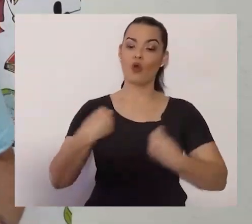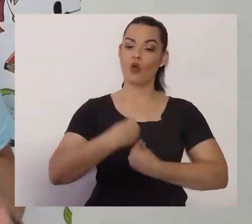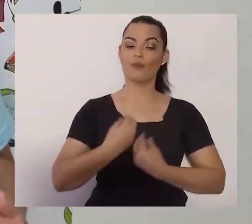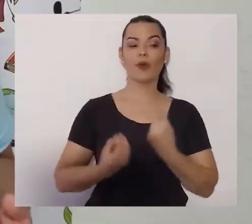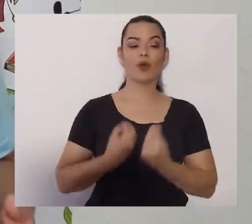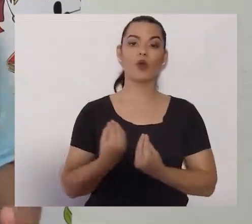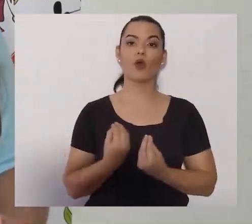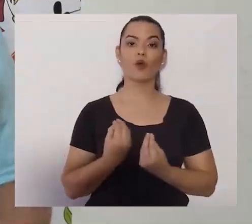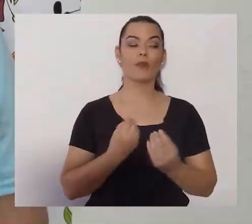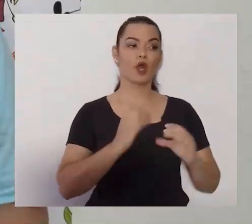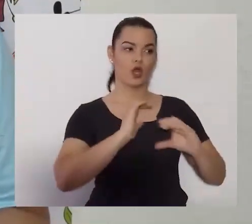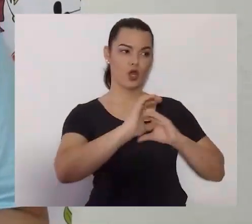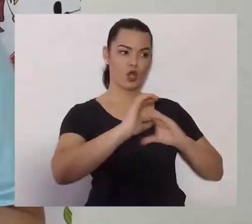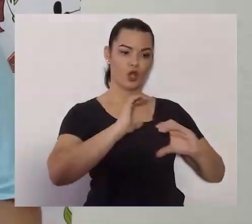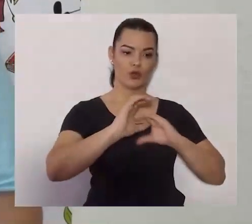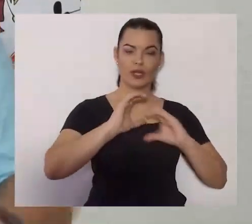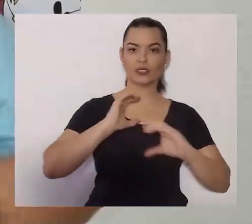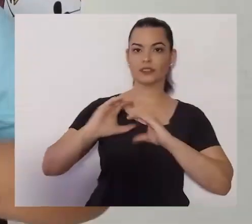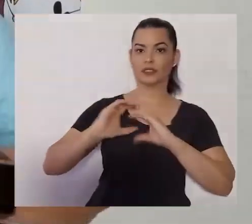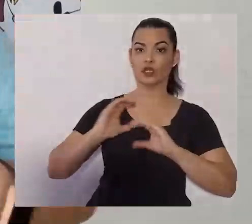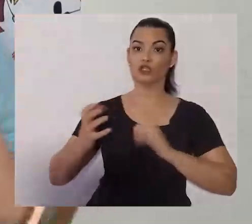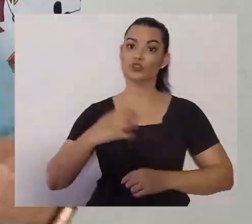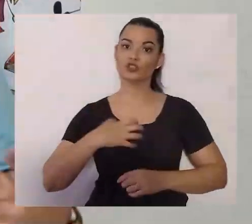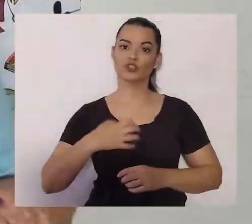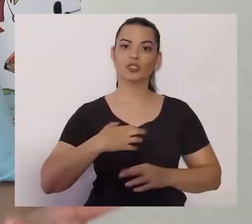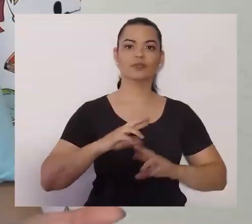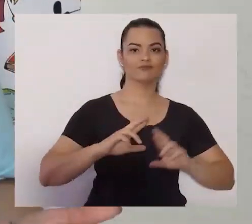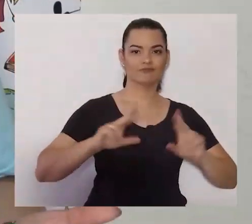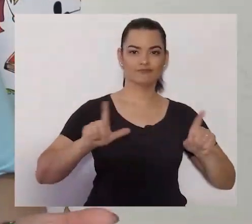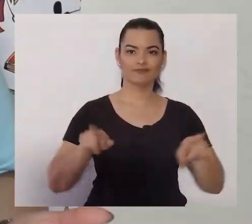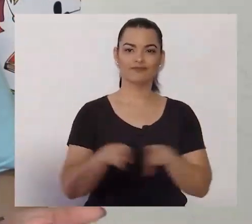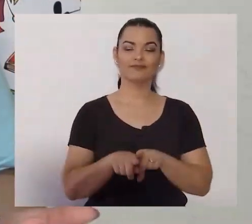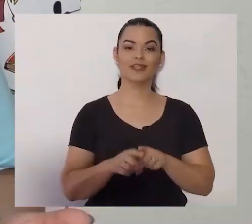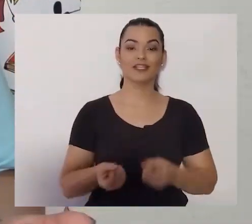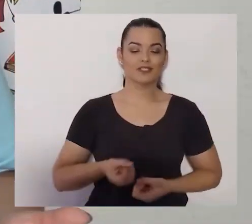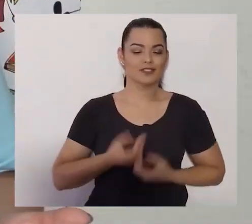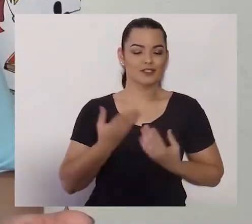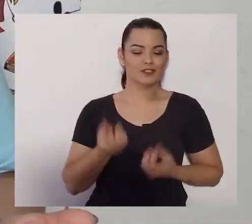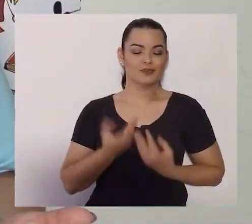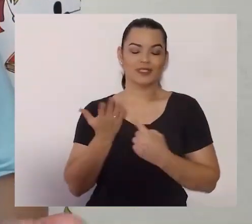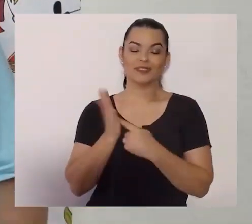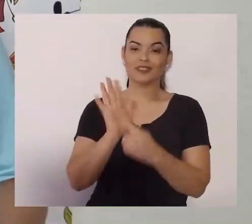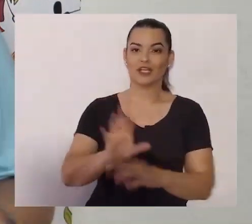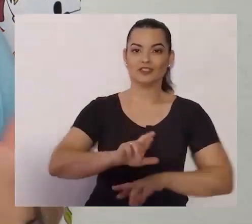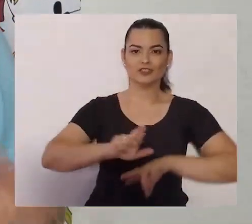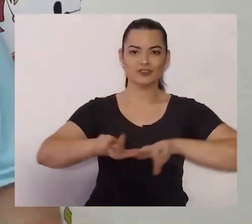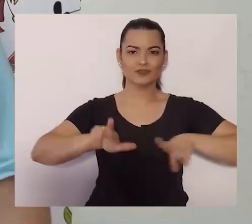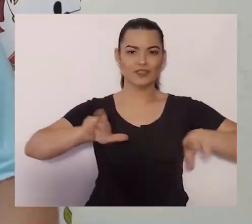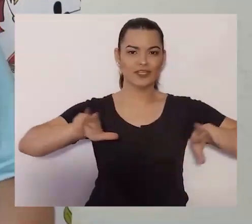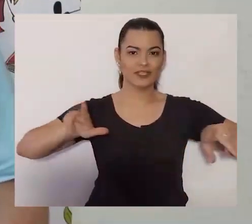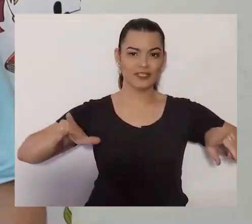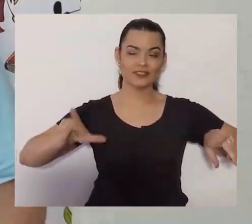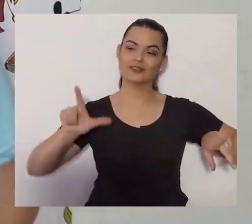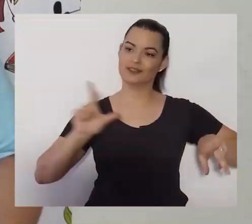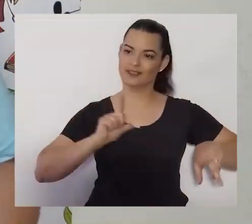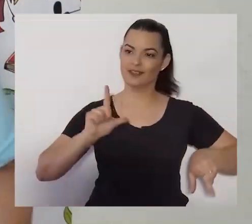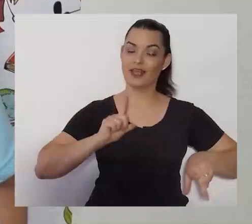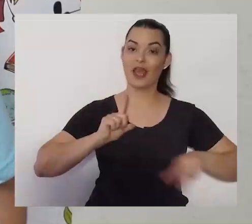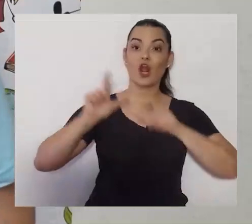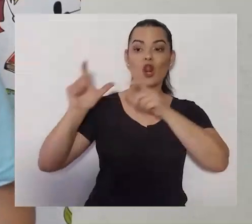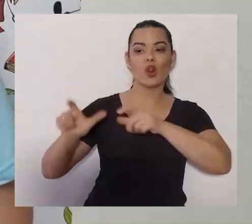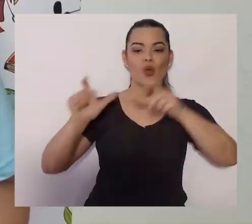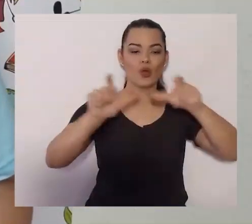vestir, o jeito de nos comunicarmos, as diferentes formas de expressão, elas estão presentes